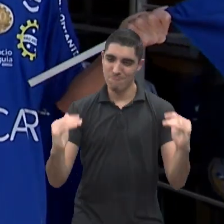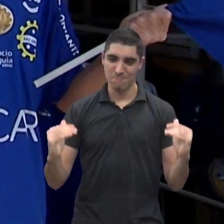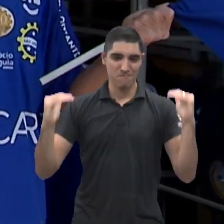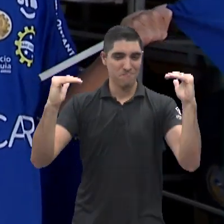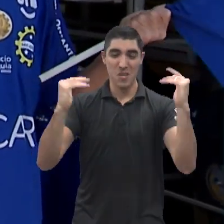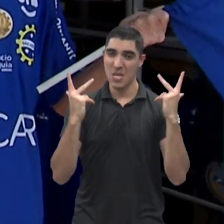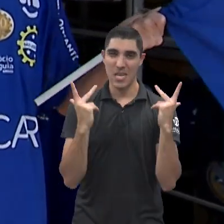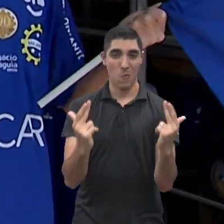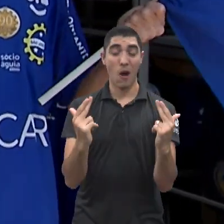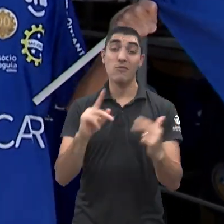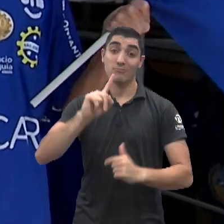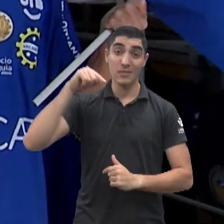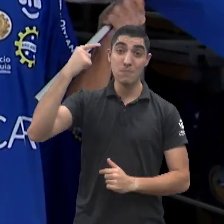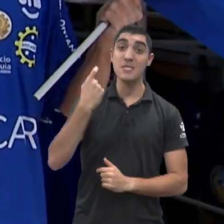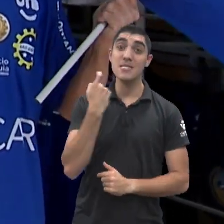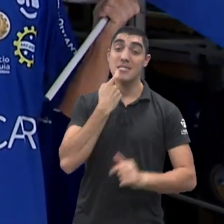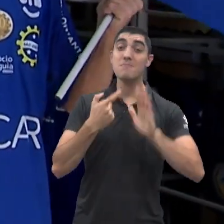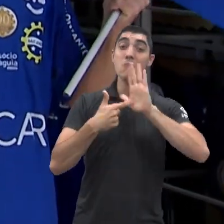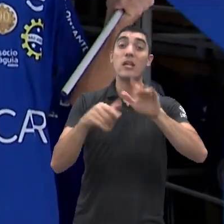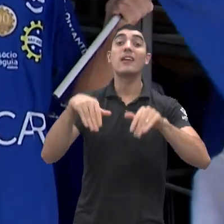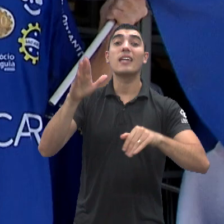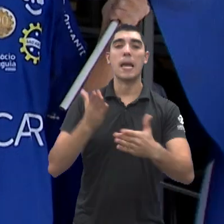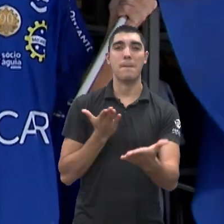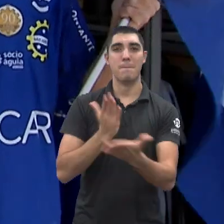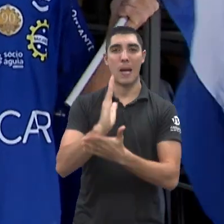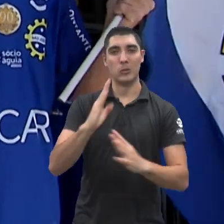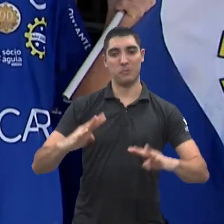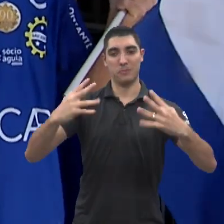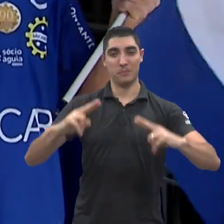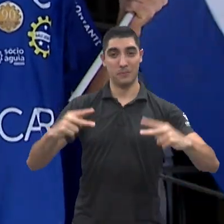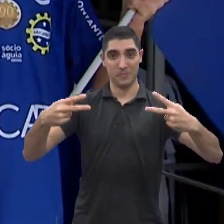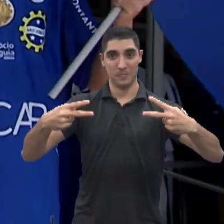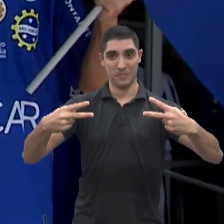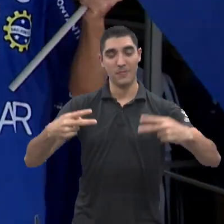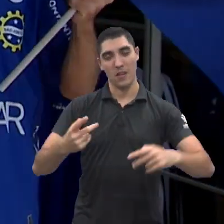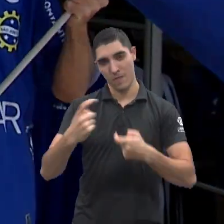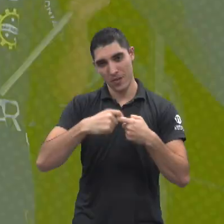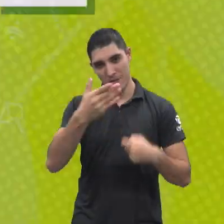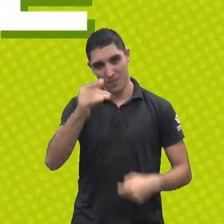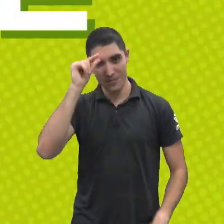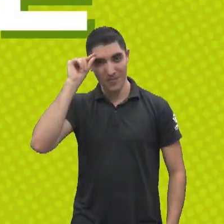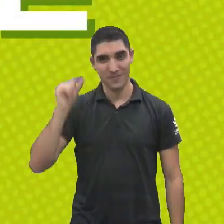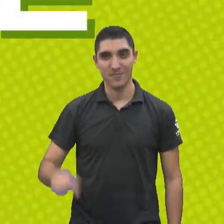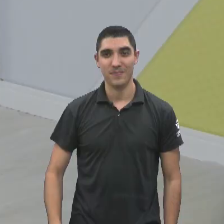gente conta a história e quem passou para a semifinal da Série A2. Volto com você aí no estúdio.